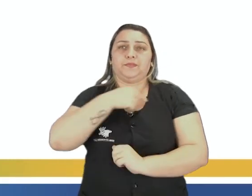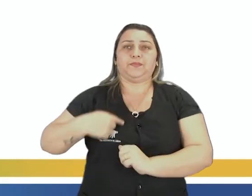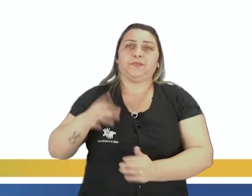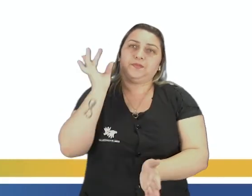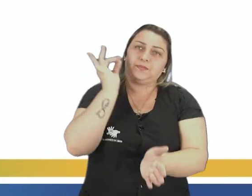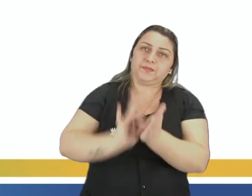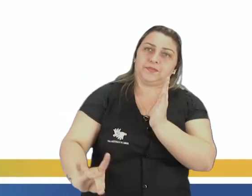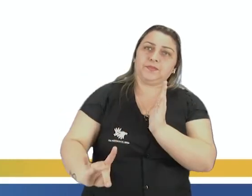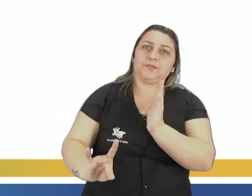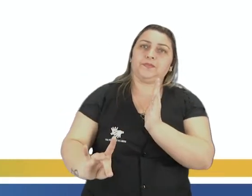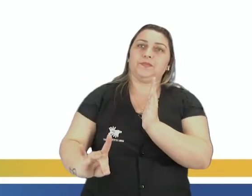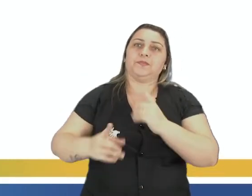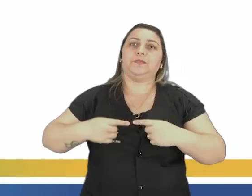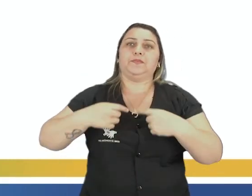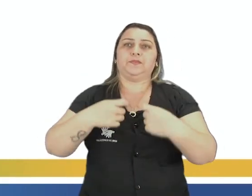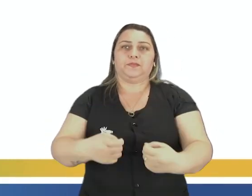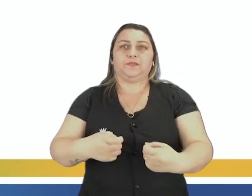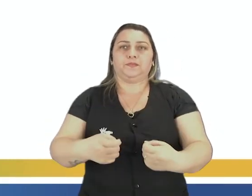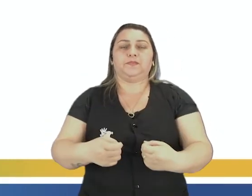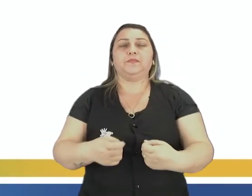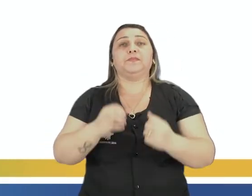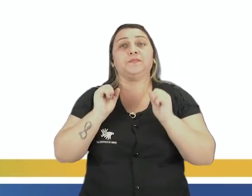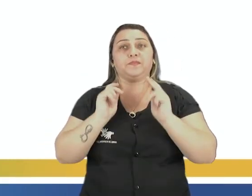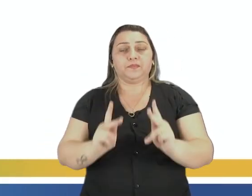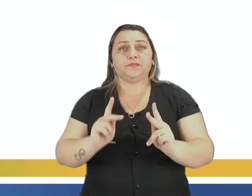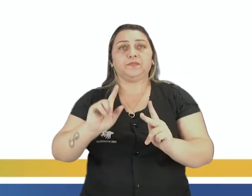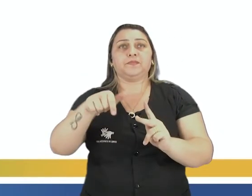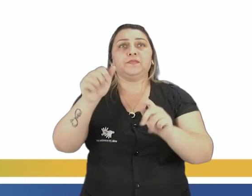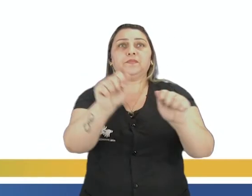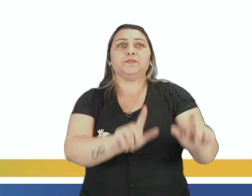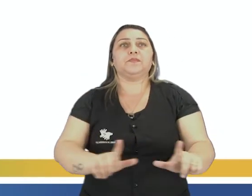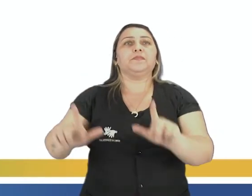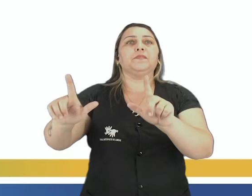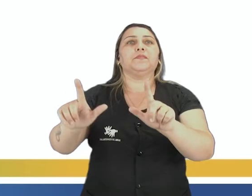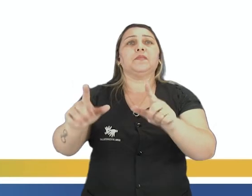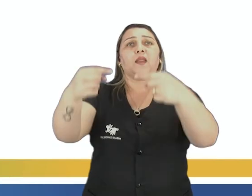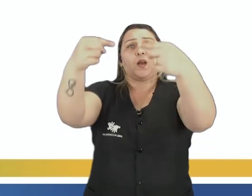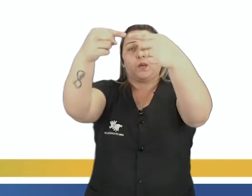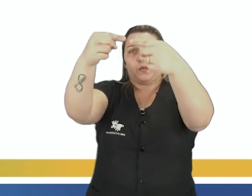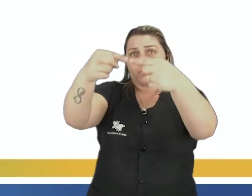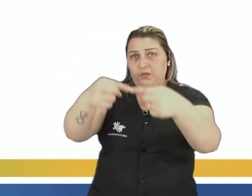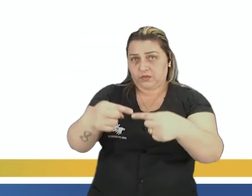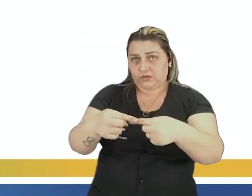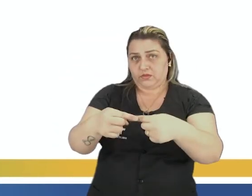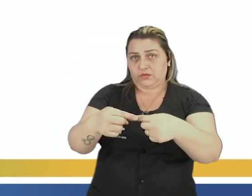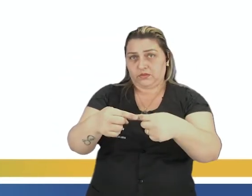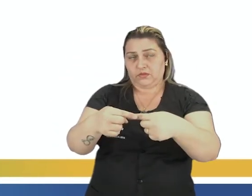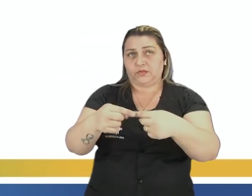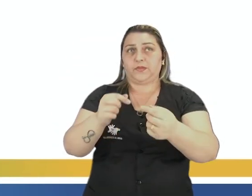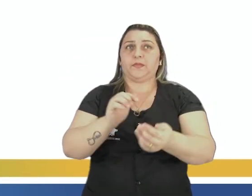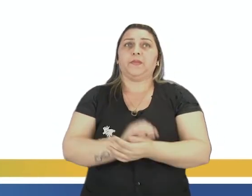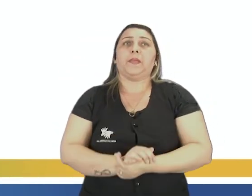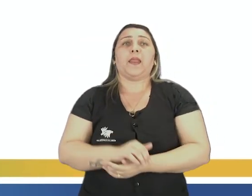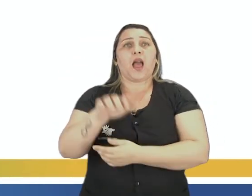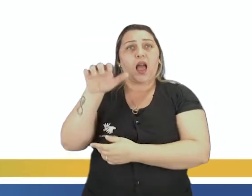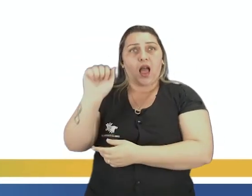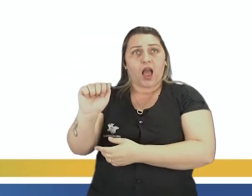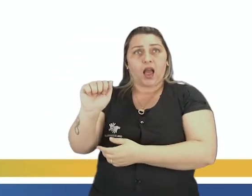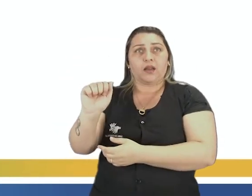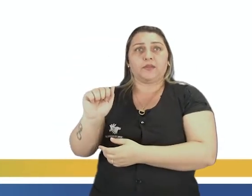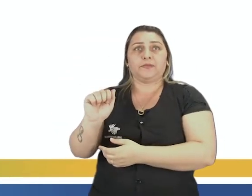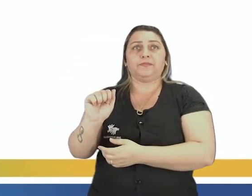quem? Dos ataques inimigos, ok? Ao próximo exercício. Vamos completar essa lacuna?